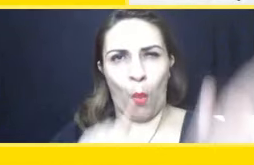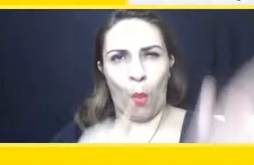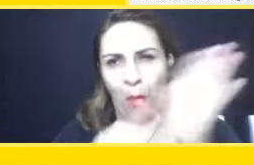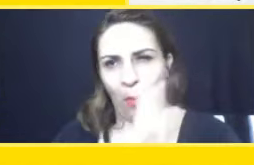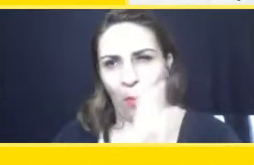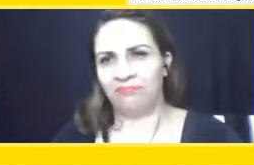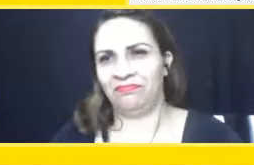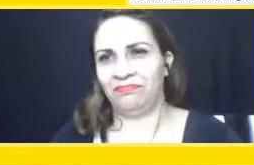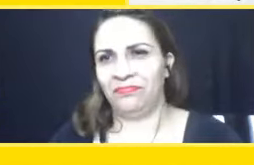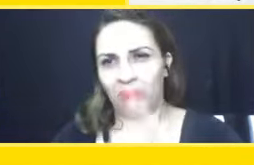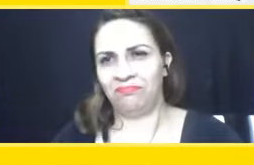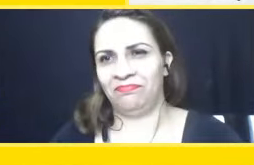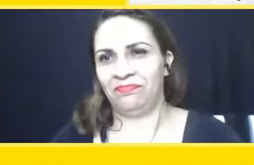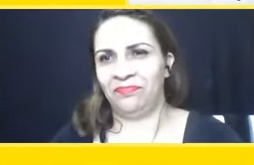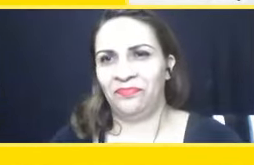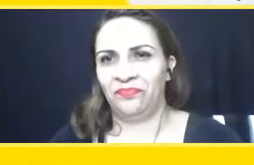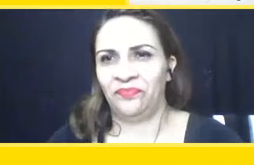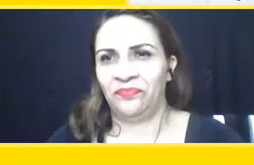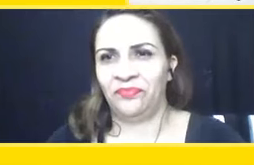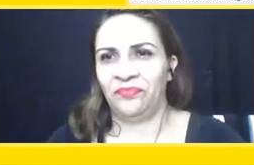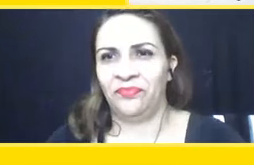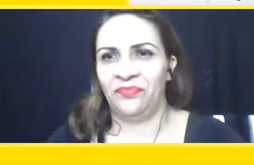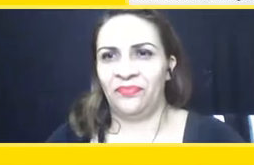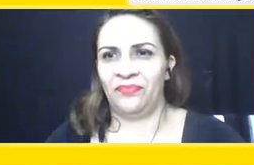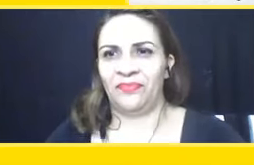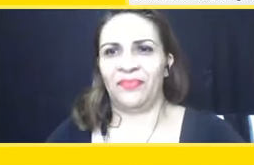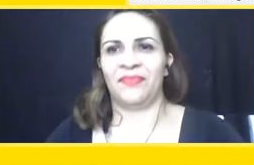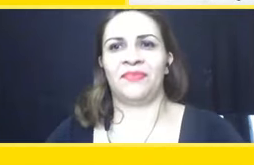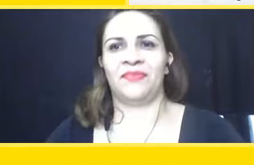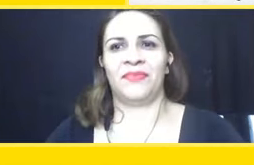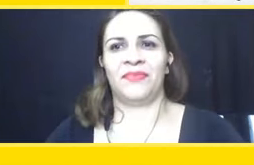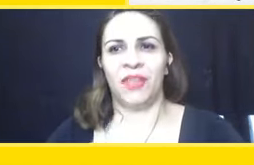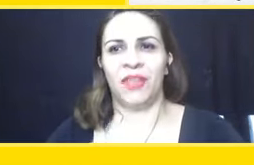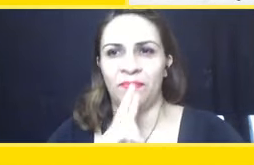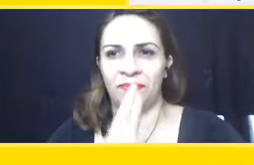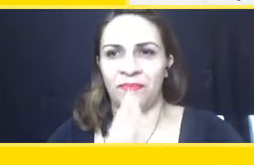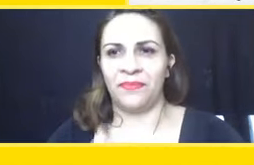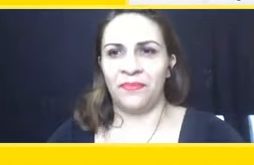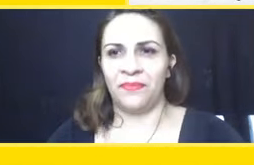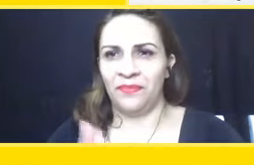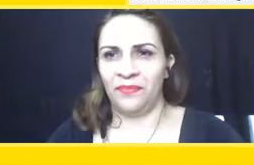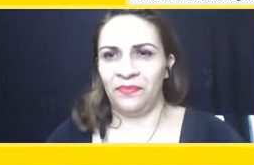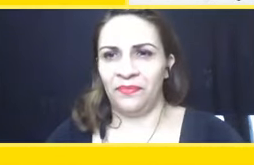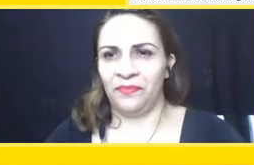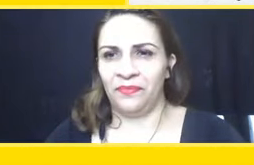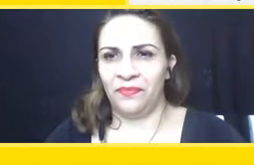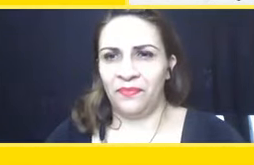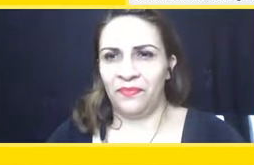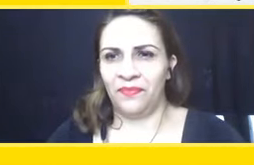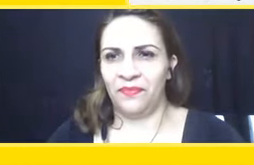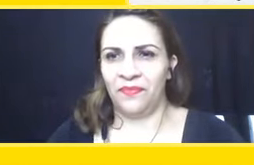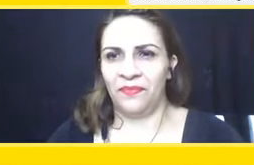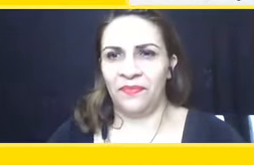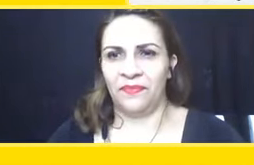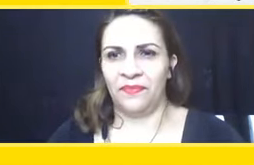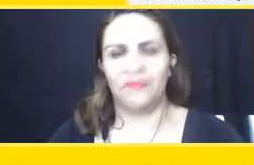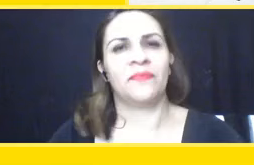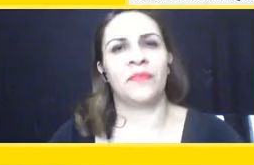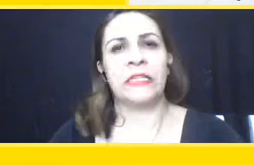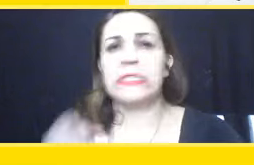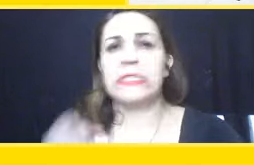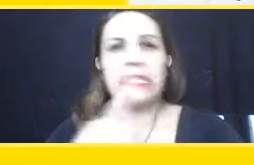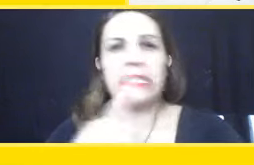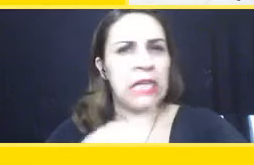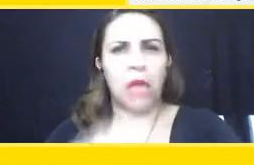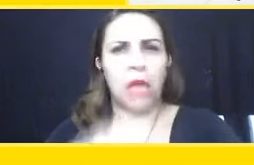nós vamos ter o tempo para que o deputado possa responder. Dizer que, se não der tempo, depois nós vamos responder cada